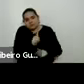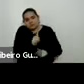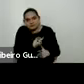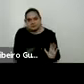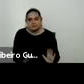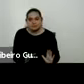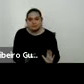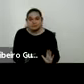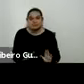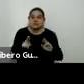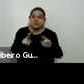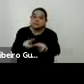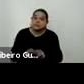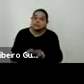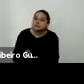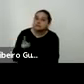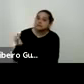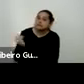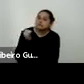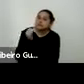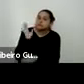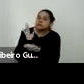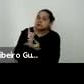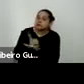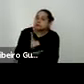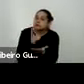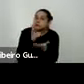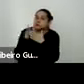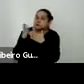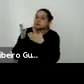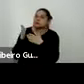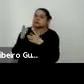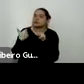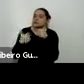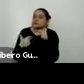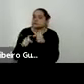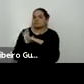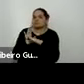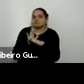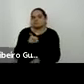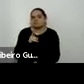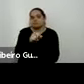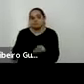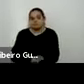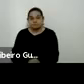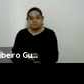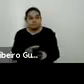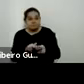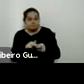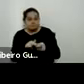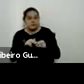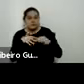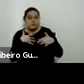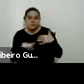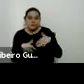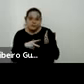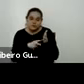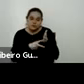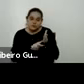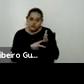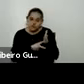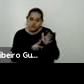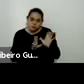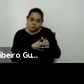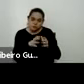a manutenção desses auxílios. Por isso, o movimento sindical e as centrais